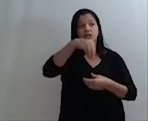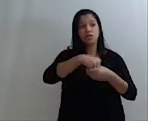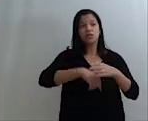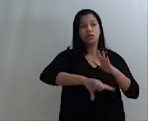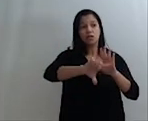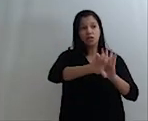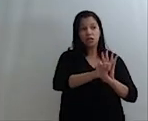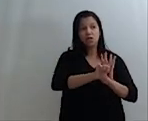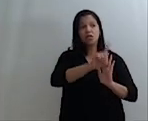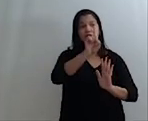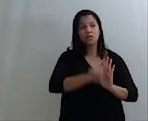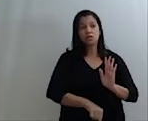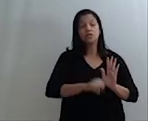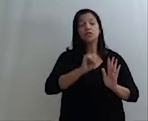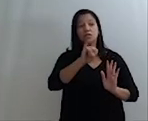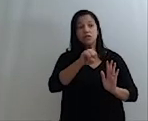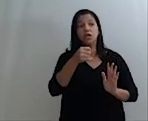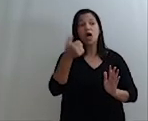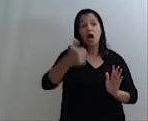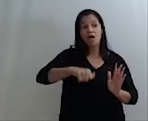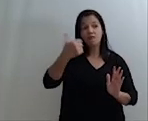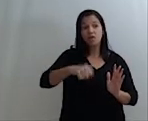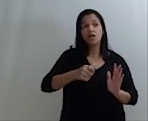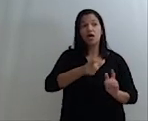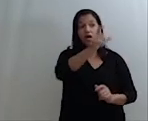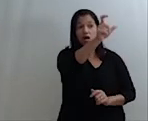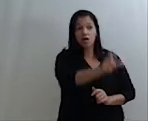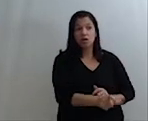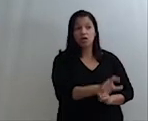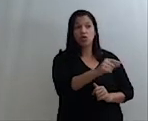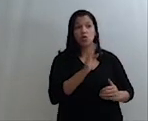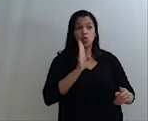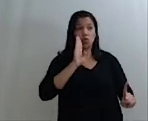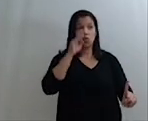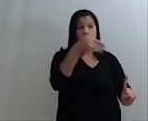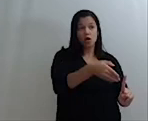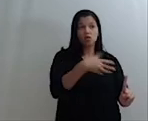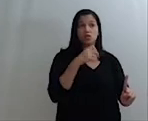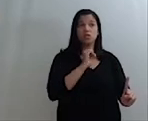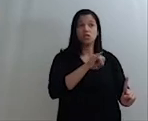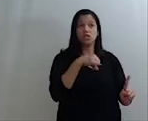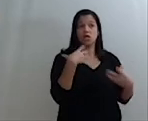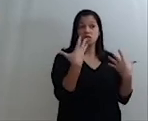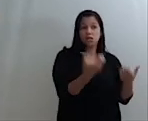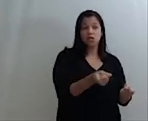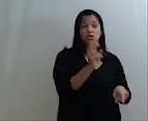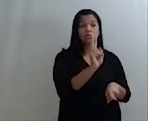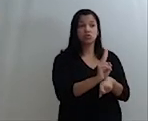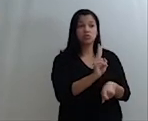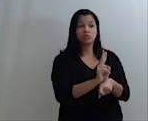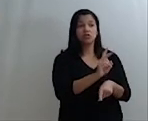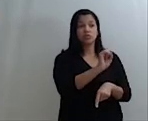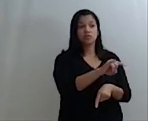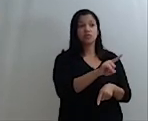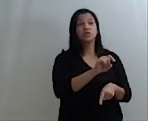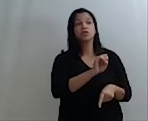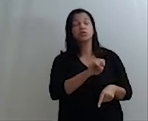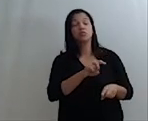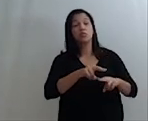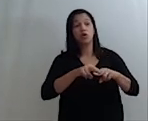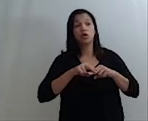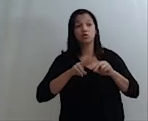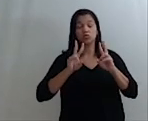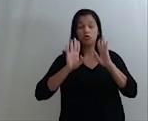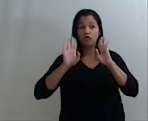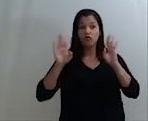CNJ no sentido de reavaliar a situação do paciente com intuito de adoção de medidas preventivas a propagação da infecção do novo coronavírus no